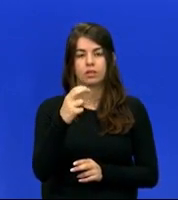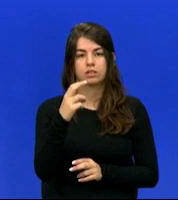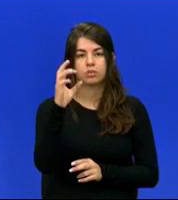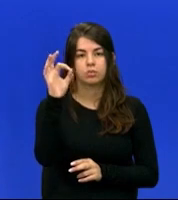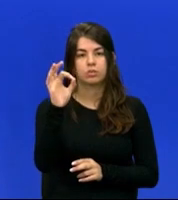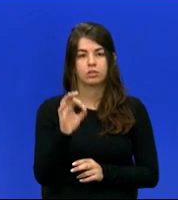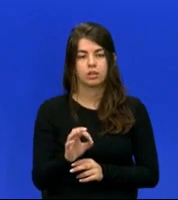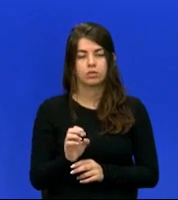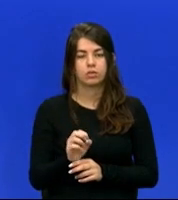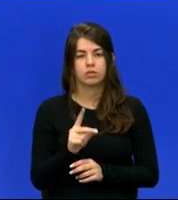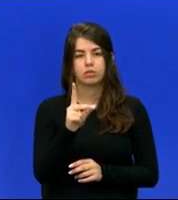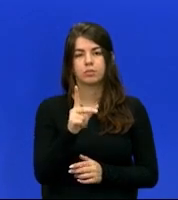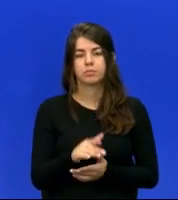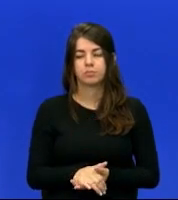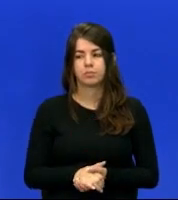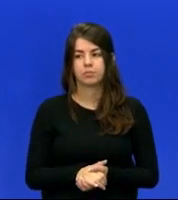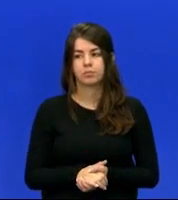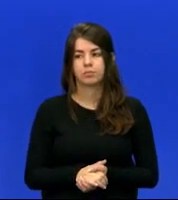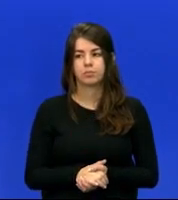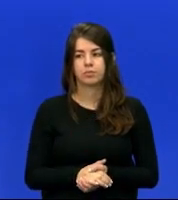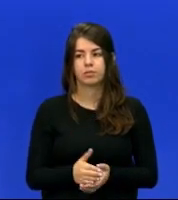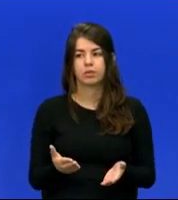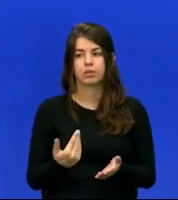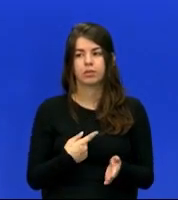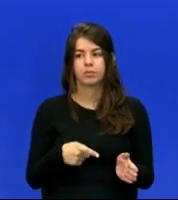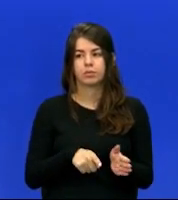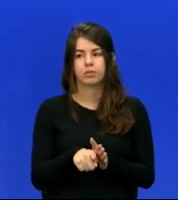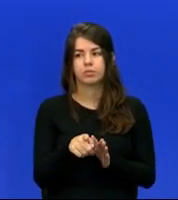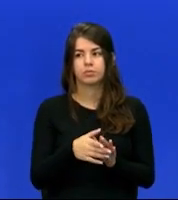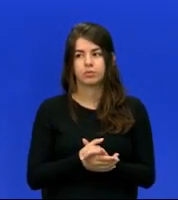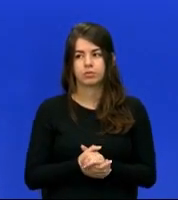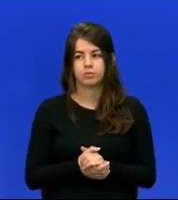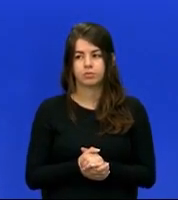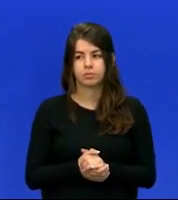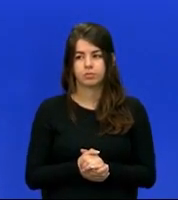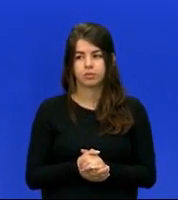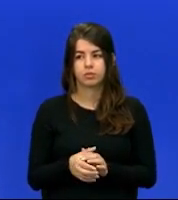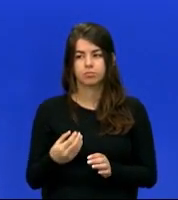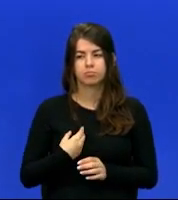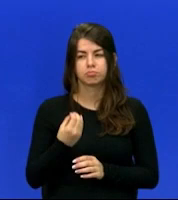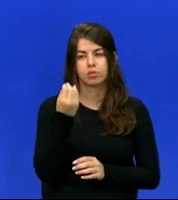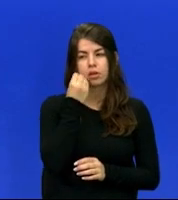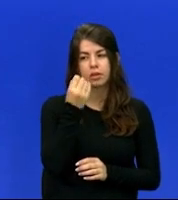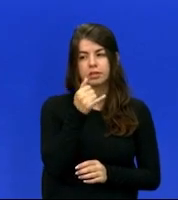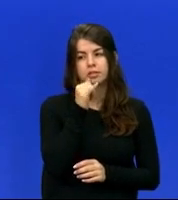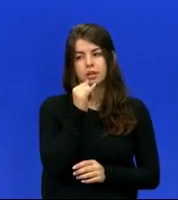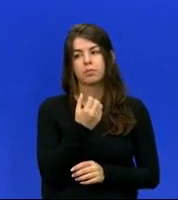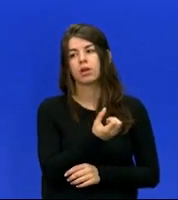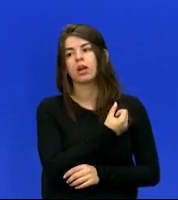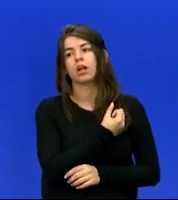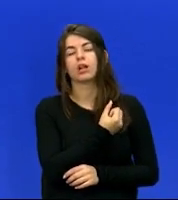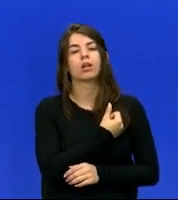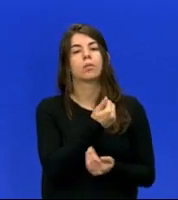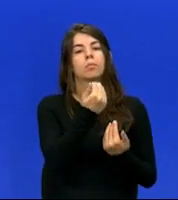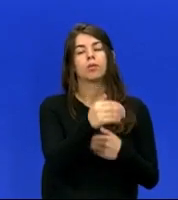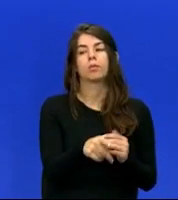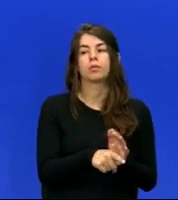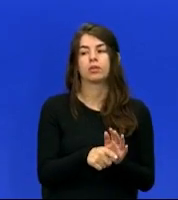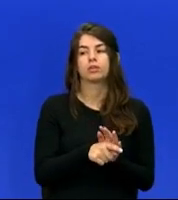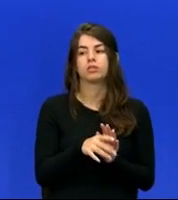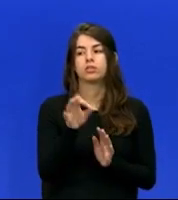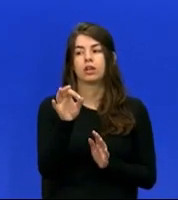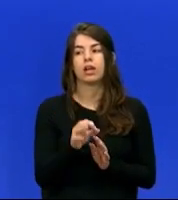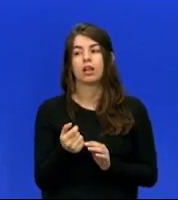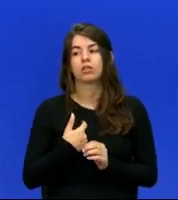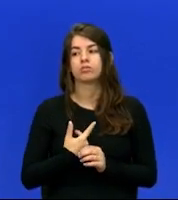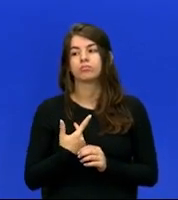95,95%. Ok? Vamos a uma interatividade? Suponha que as notas dos alunos de uma turma de estatística